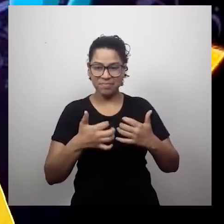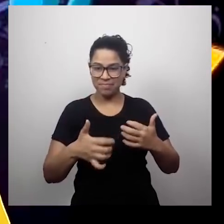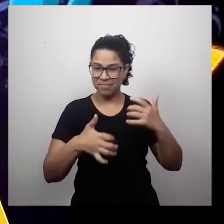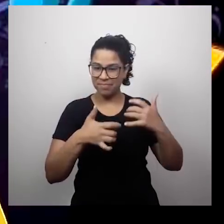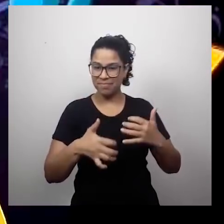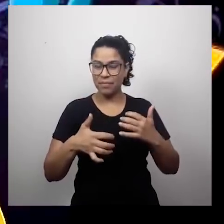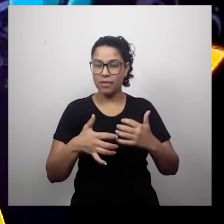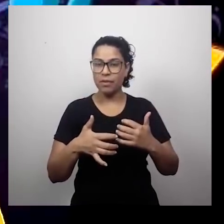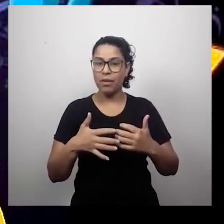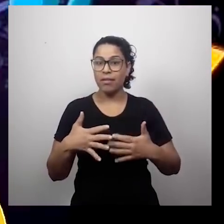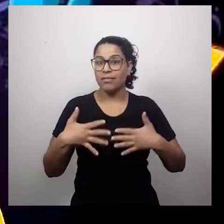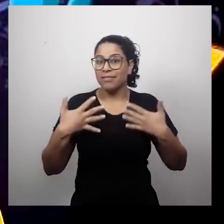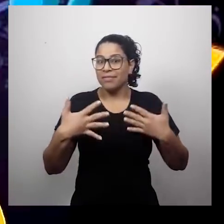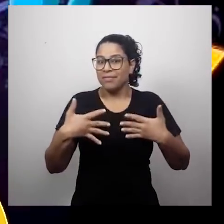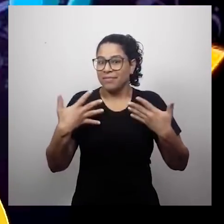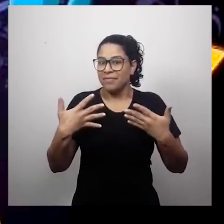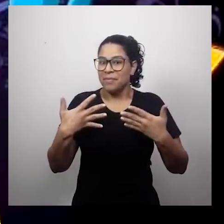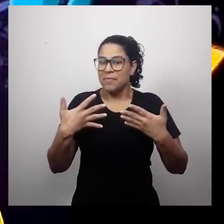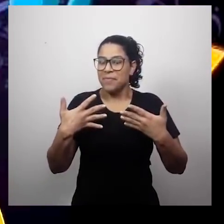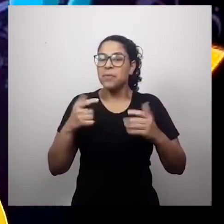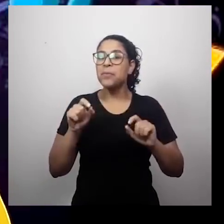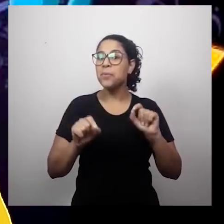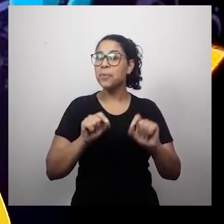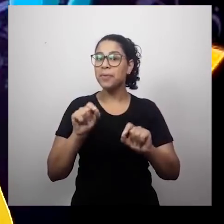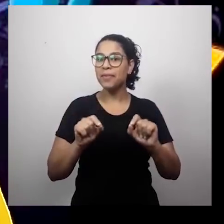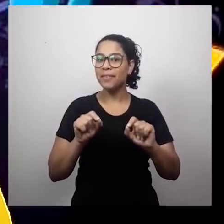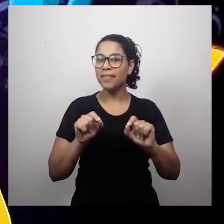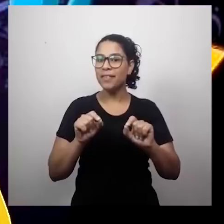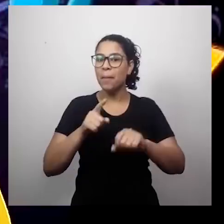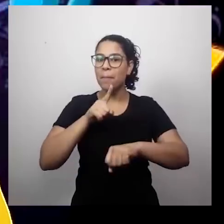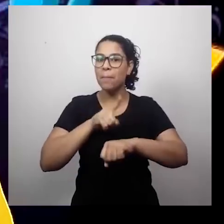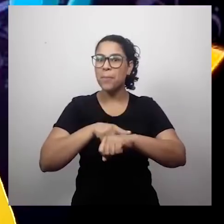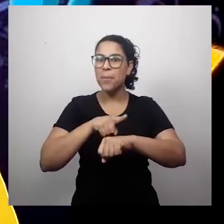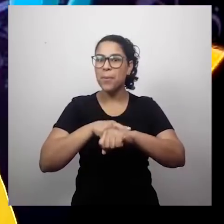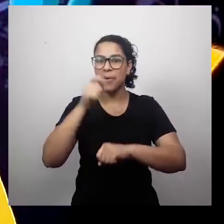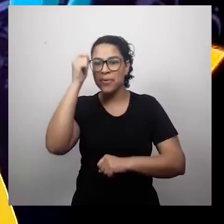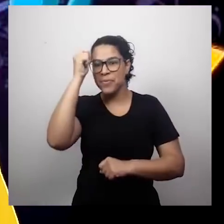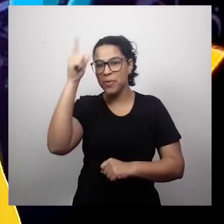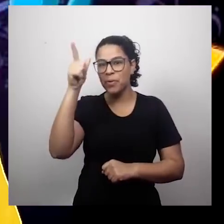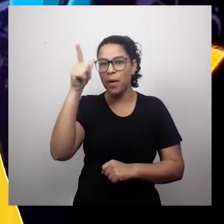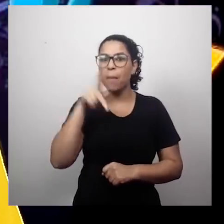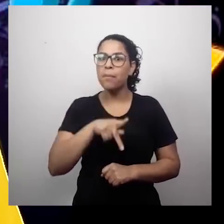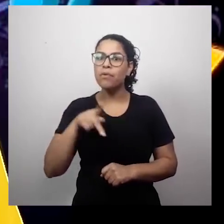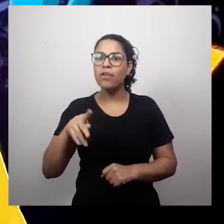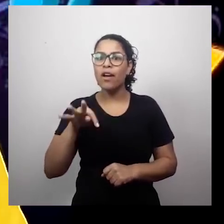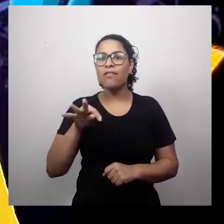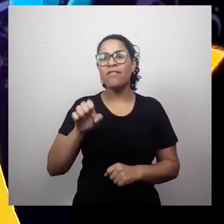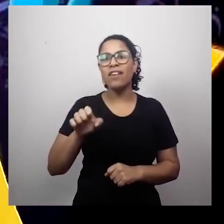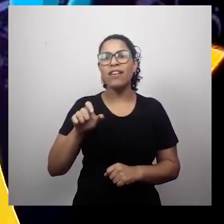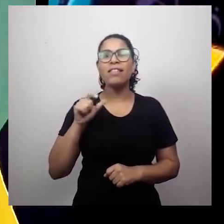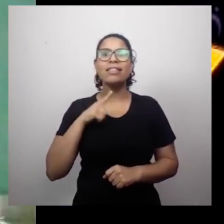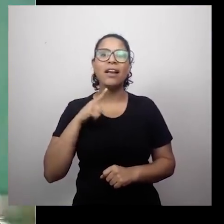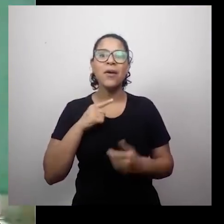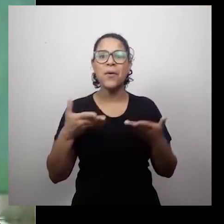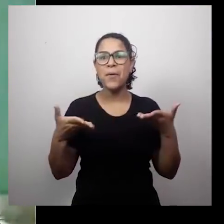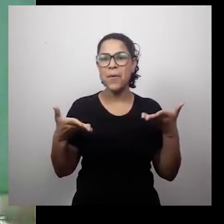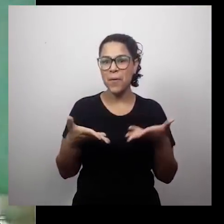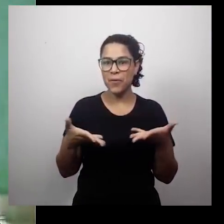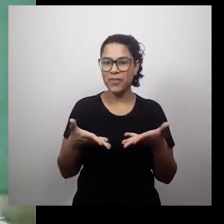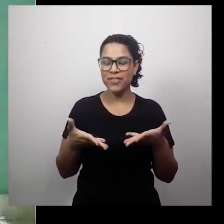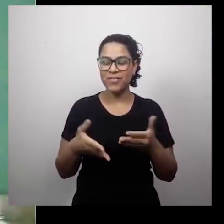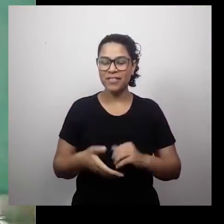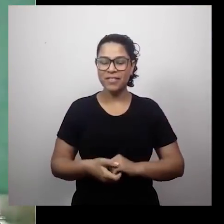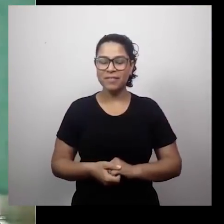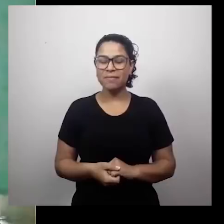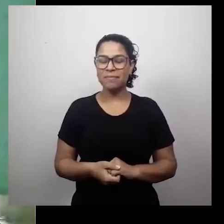bem animada para o nosso Culture Time. O que será que a Teacher Fê tem para nos ensinar hoje?